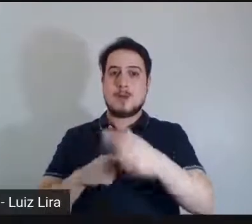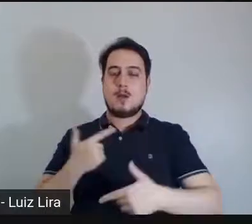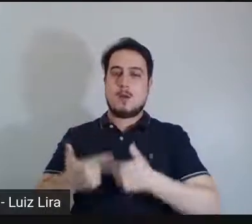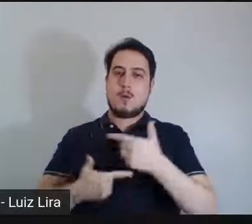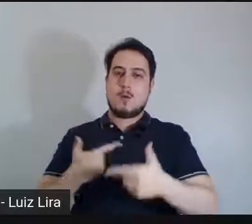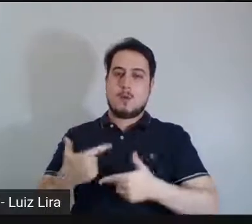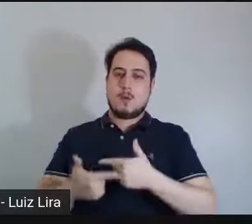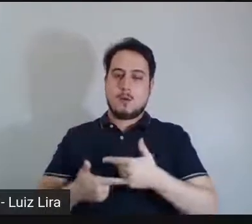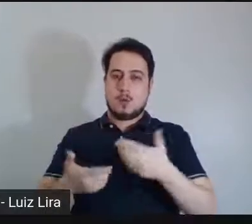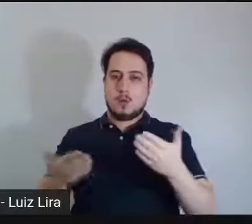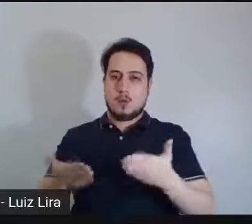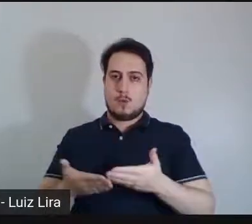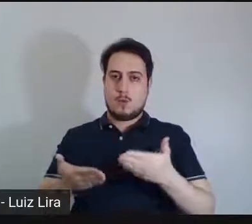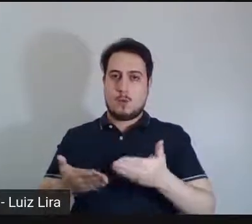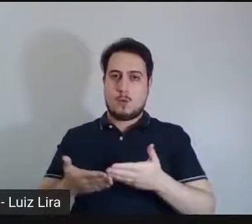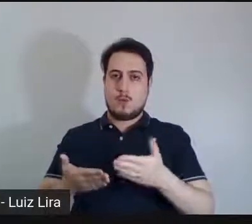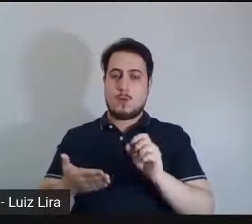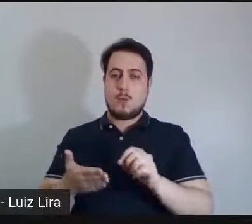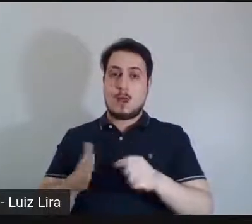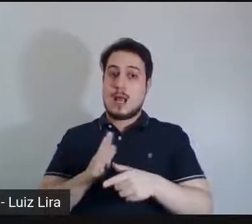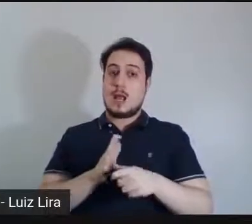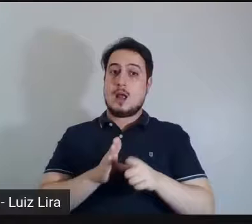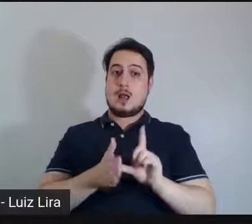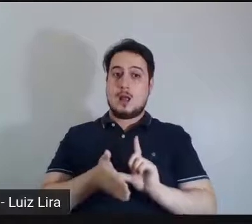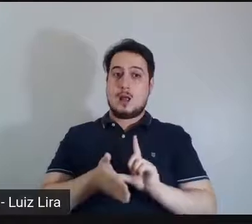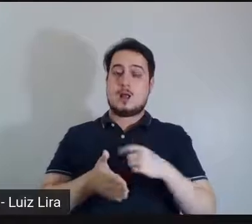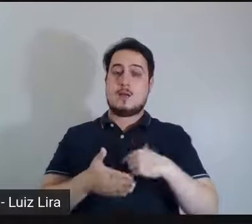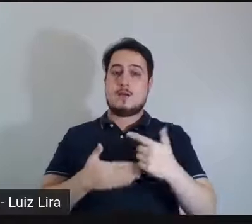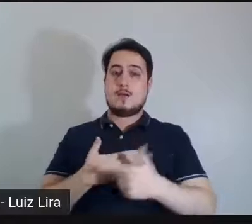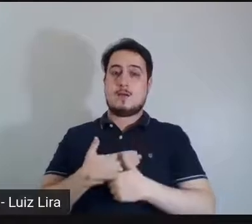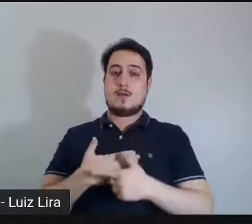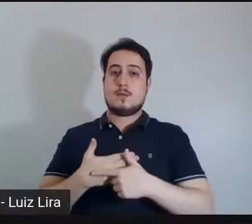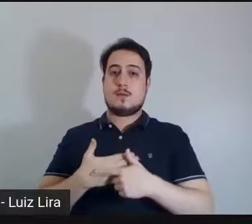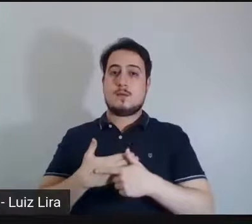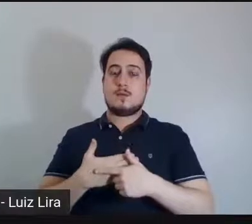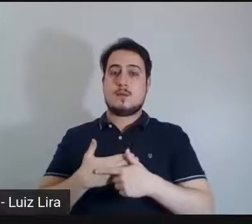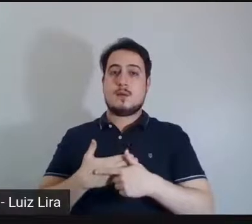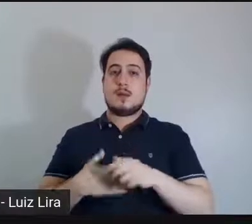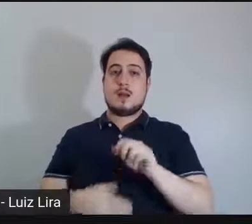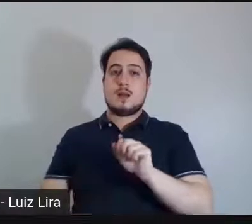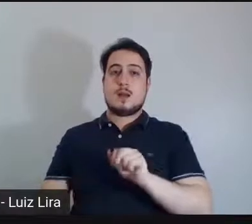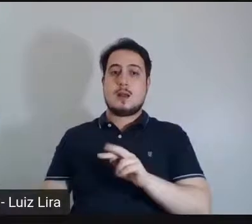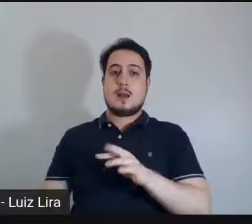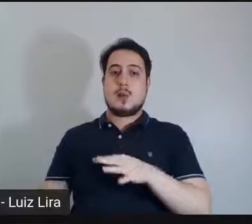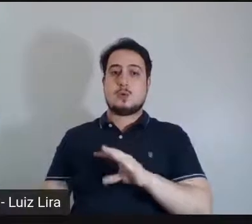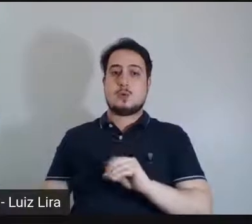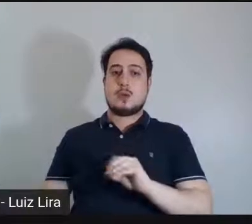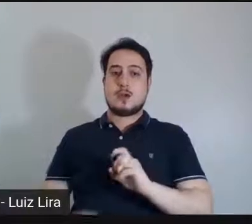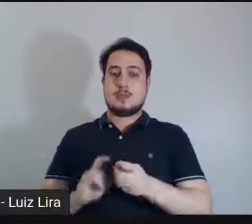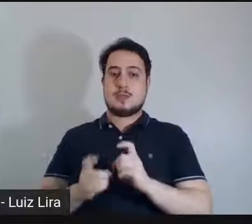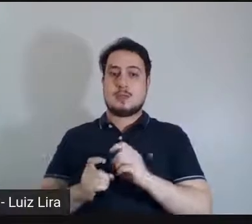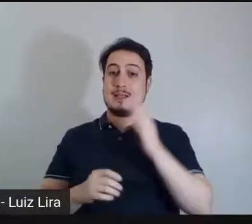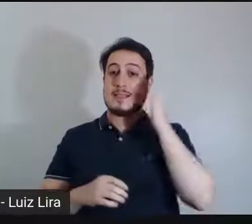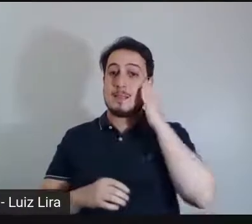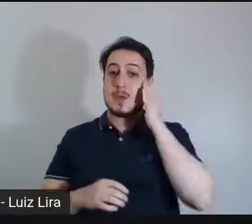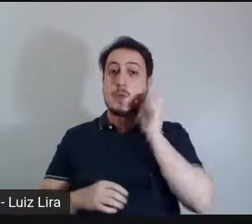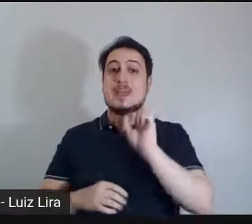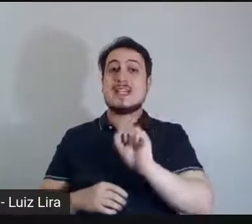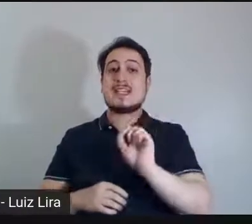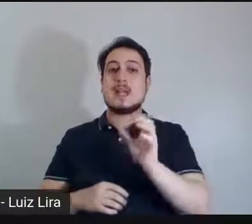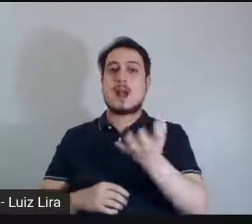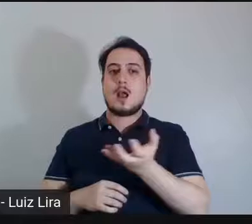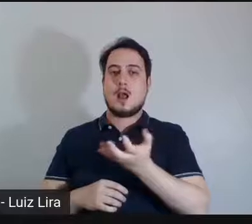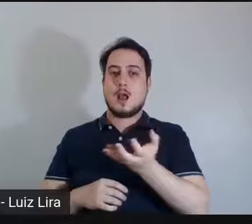hoje, antecedente à função dele, é a alta administração saber o que ela quer. Porque a gente não está tratando assim, eu